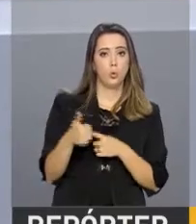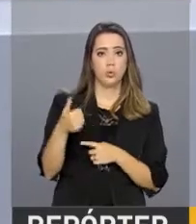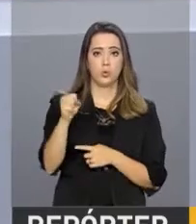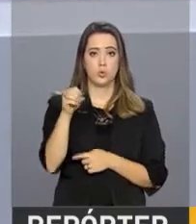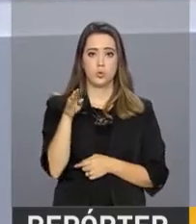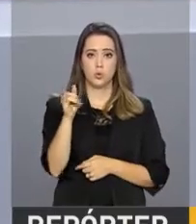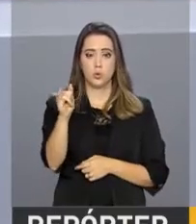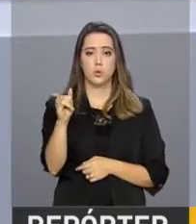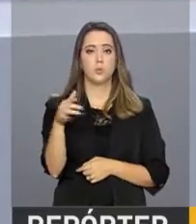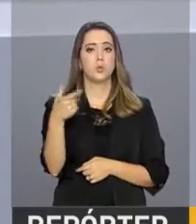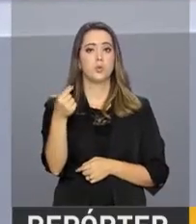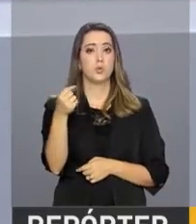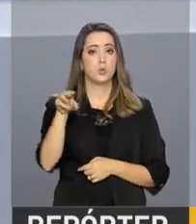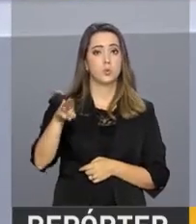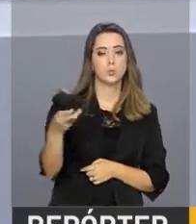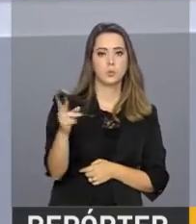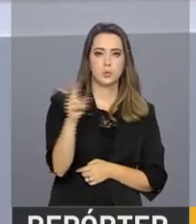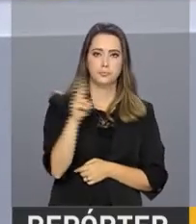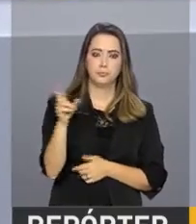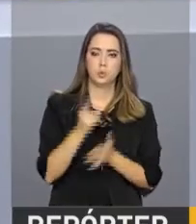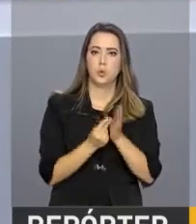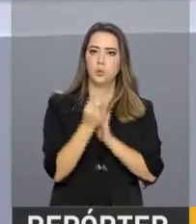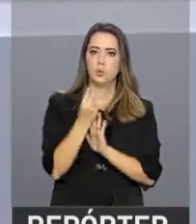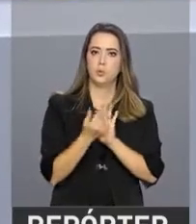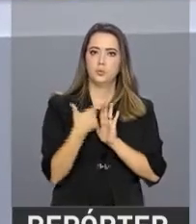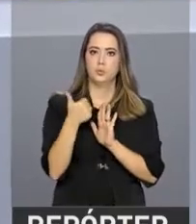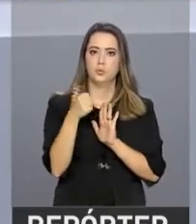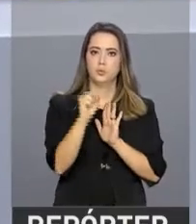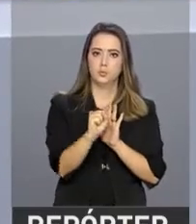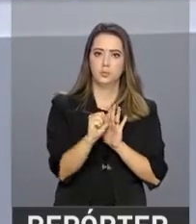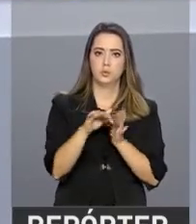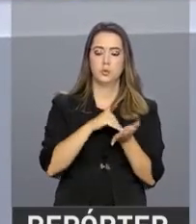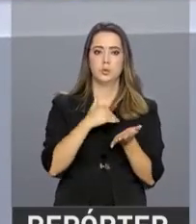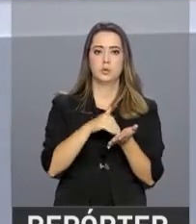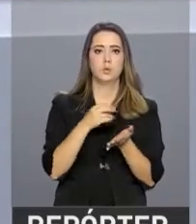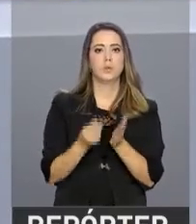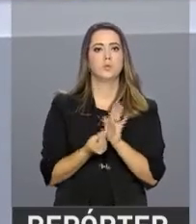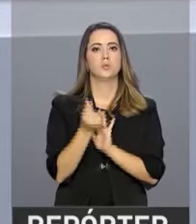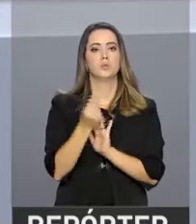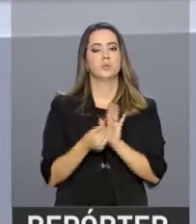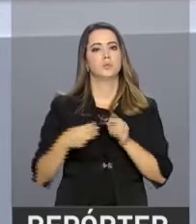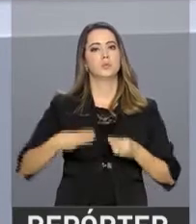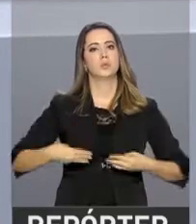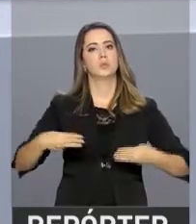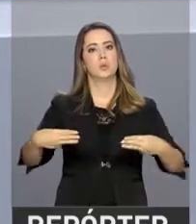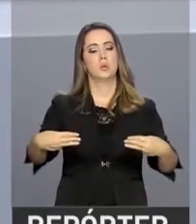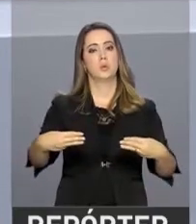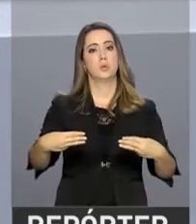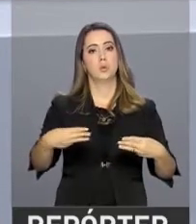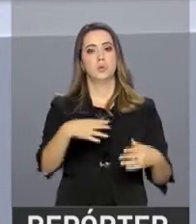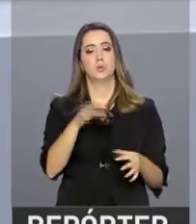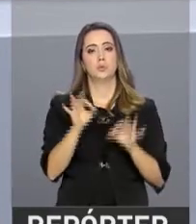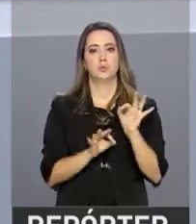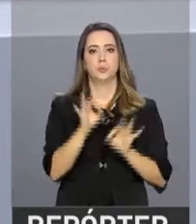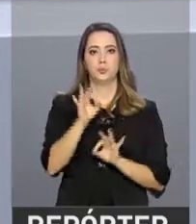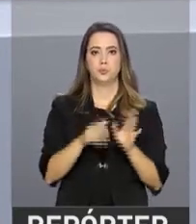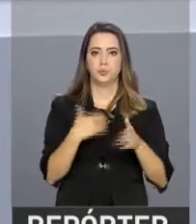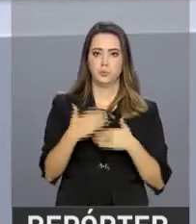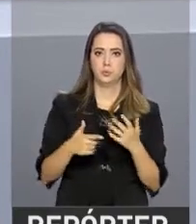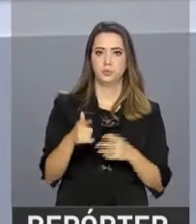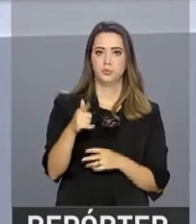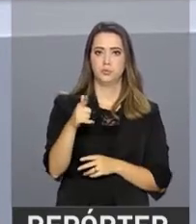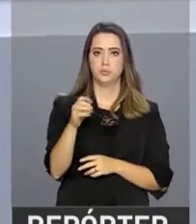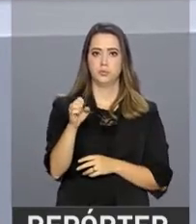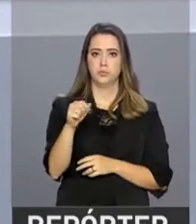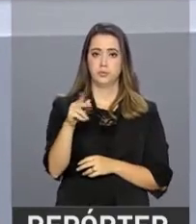bilhões e 200 milhões de reais do orçamento de 2018. O secretário de Orçamento do Ministério do Planejamento, Desenvolvimento e